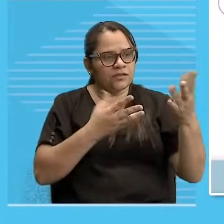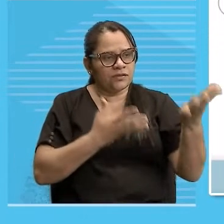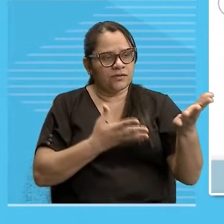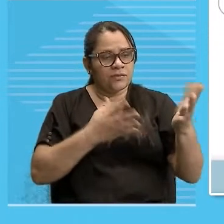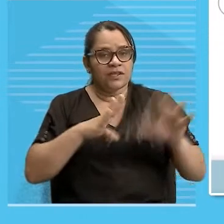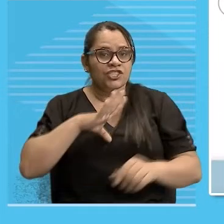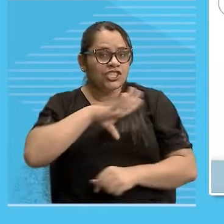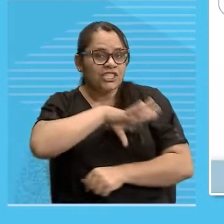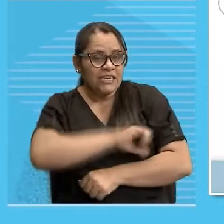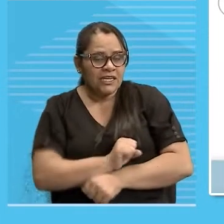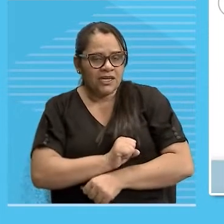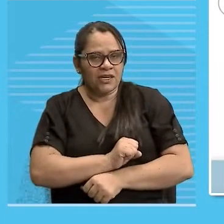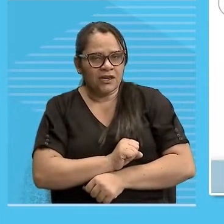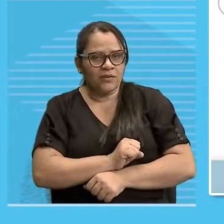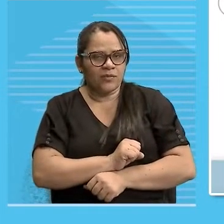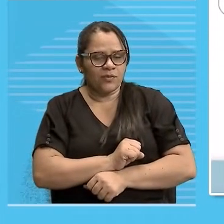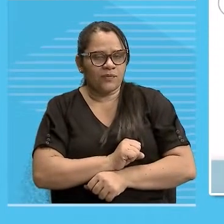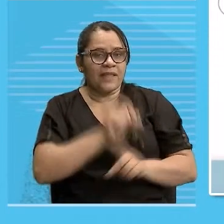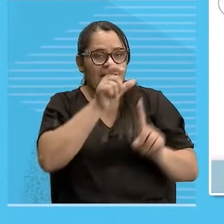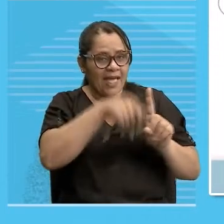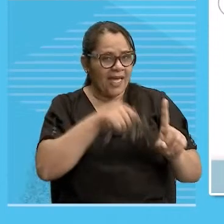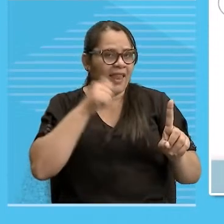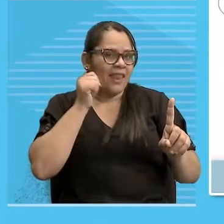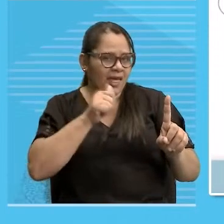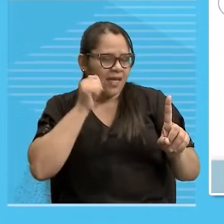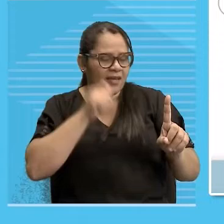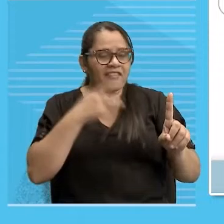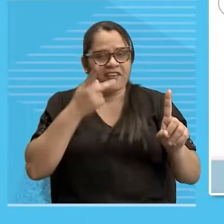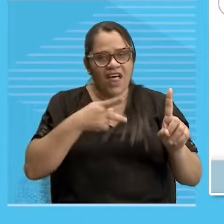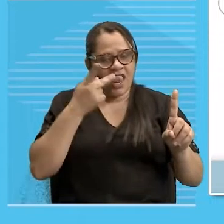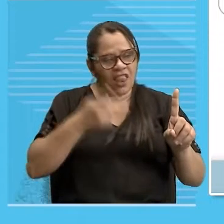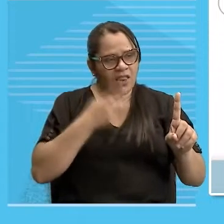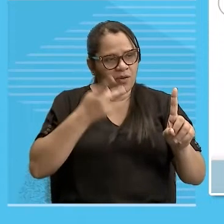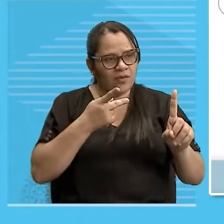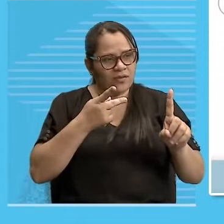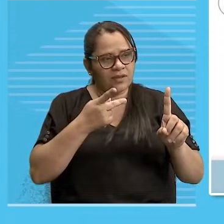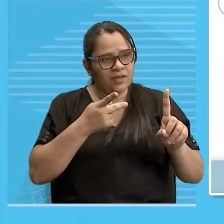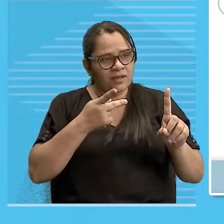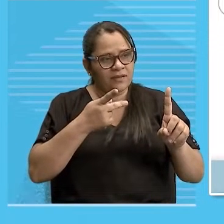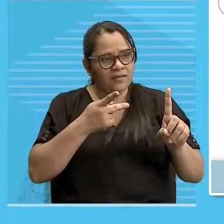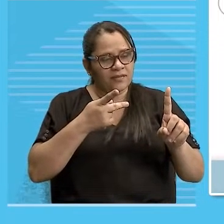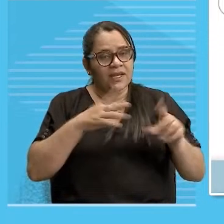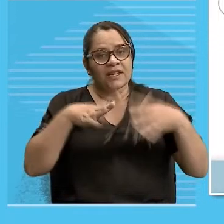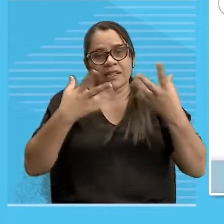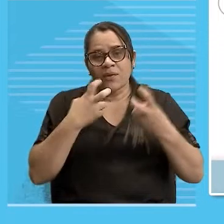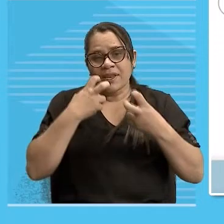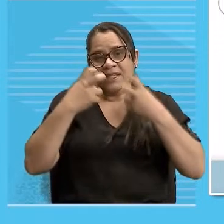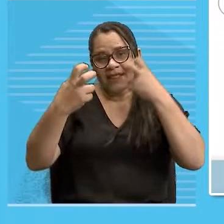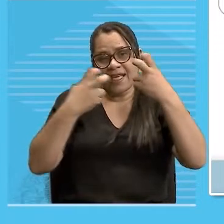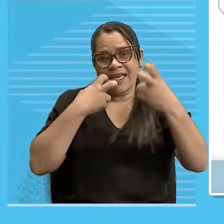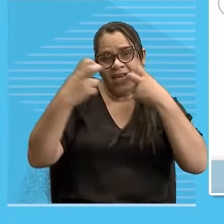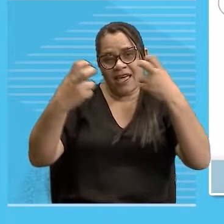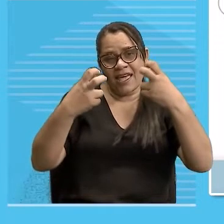Te amo, disse sua boca. Não resisti à vontade louca. Gritei alto. Oba!